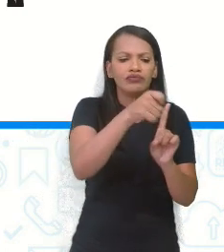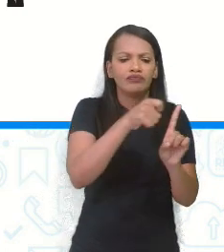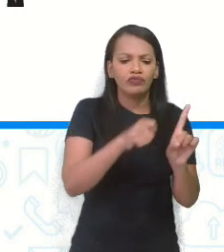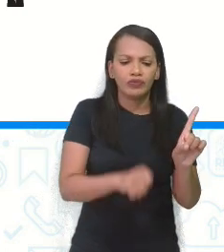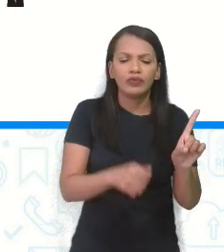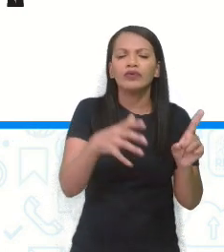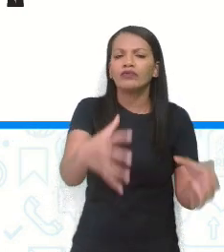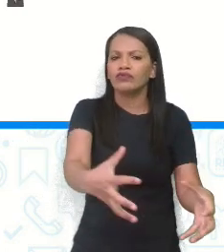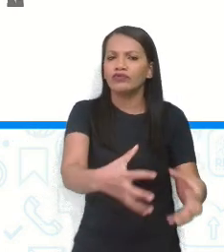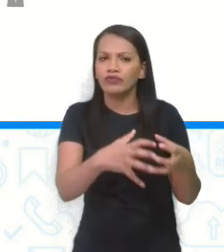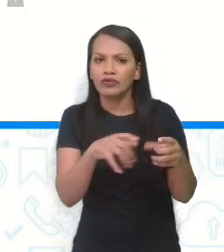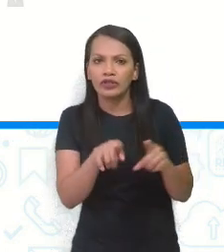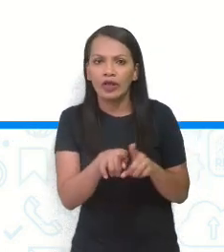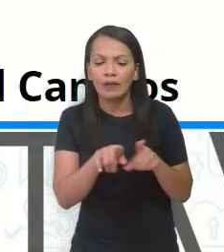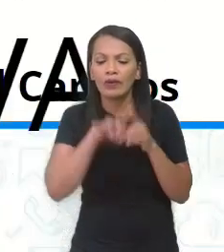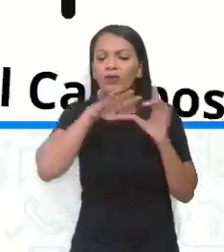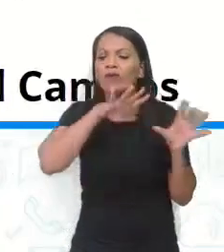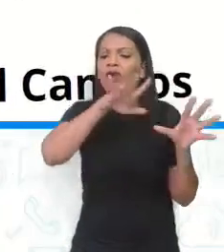se caçavam.